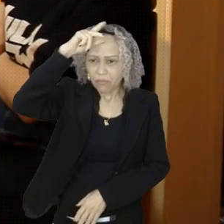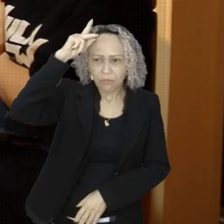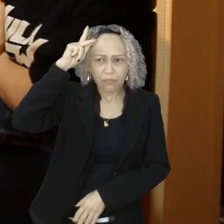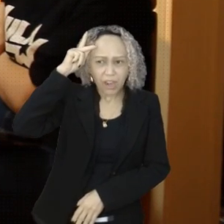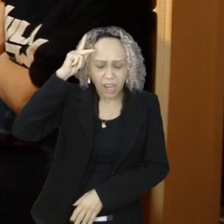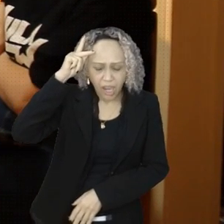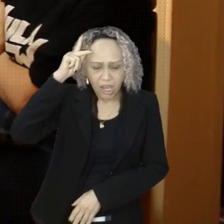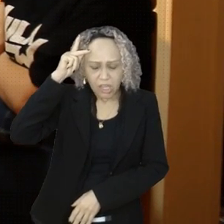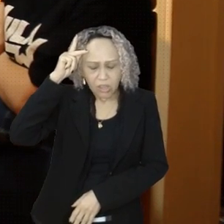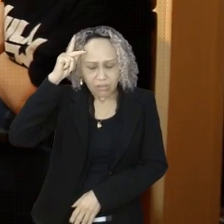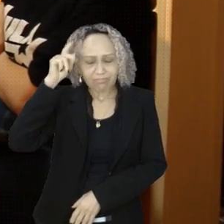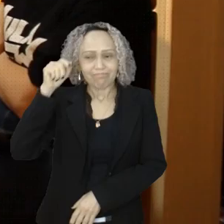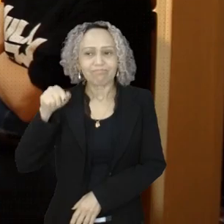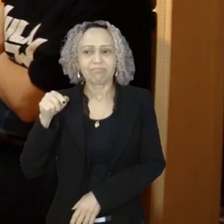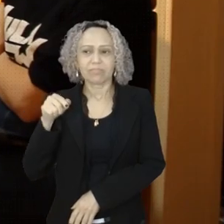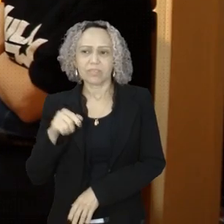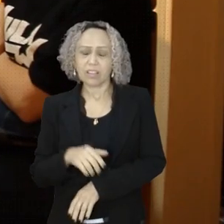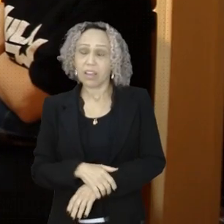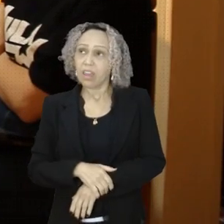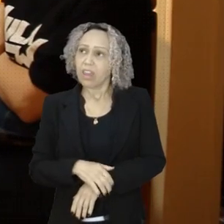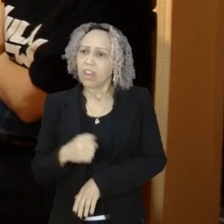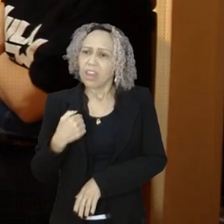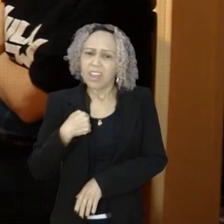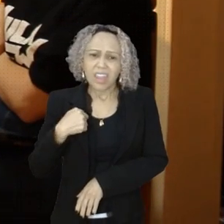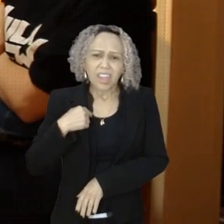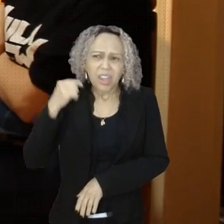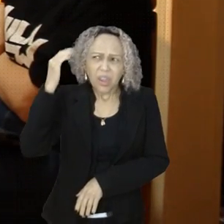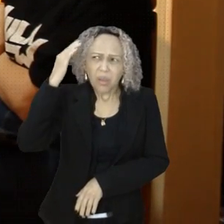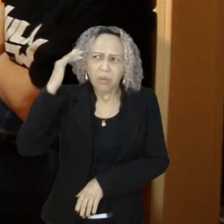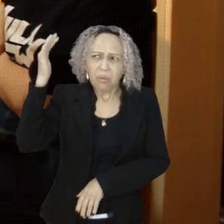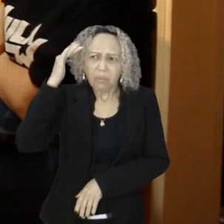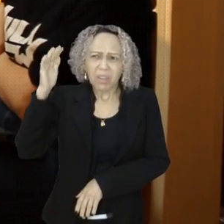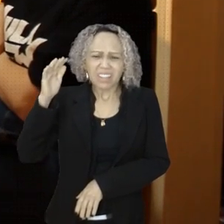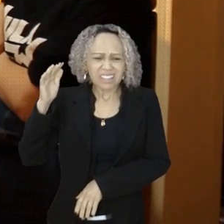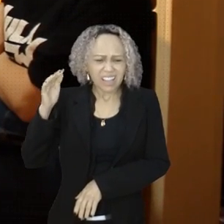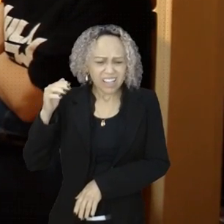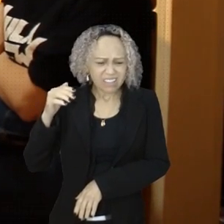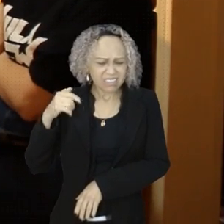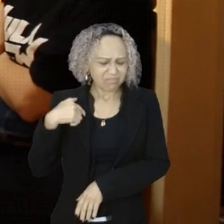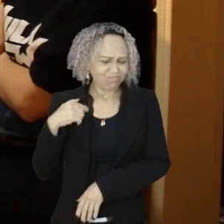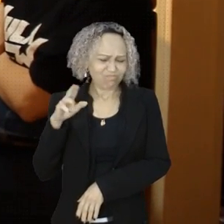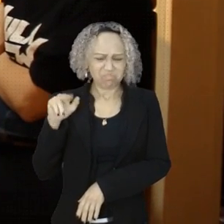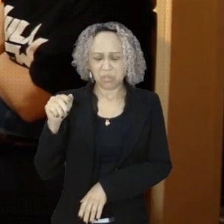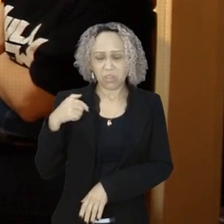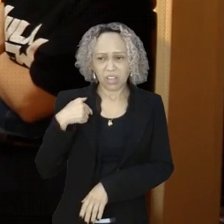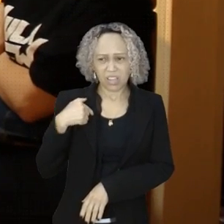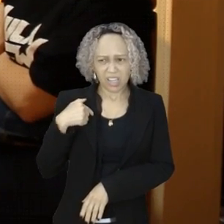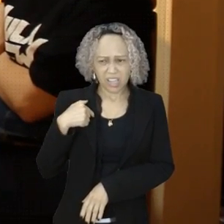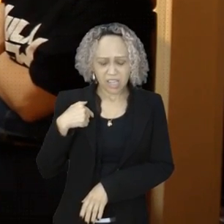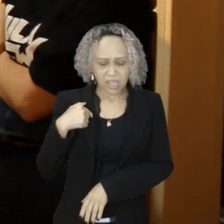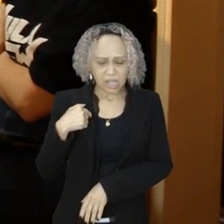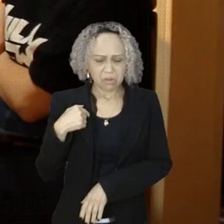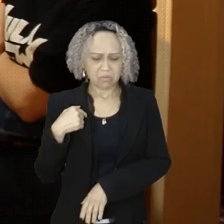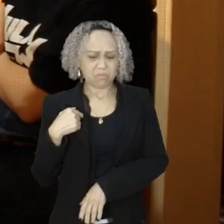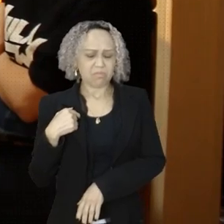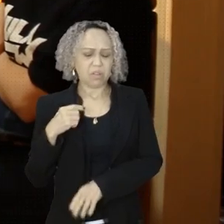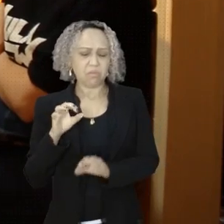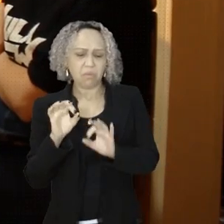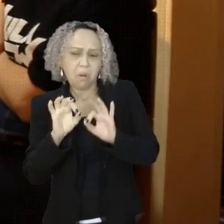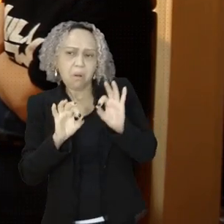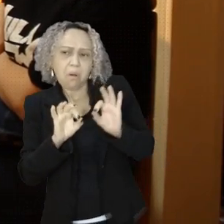situações assim nessa cidade que eu nunca imaginava que ia ser responsável um dia, né, por organizar tantas